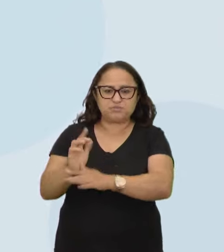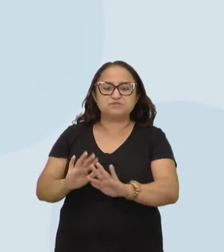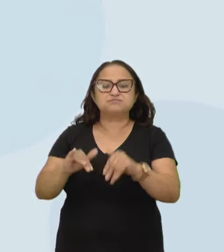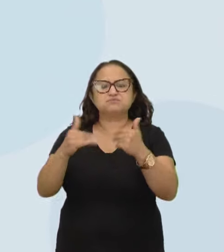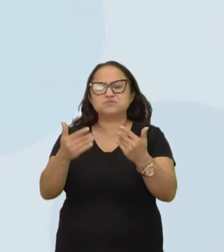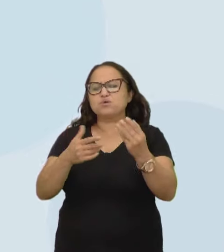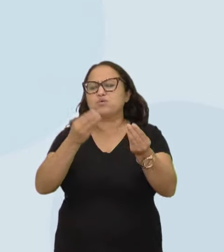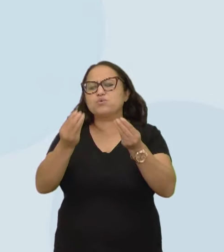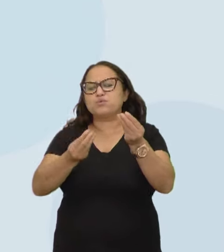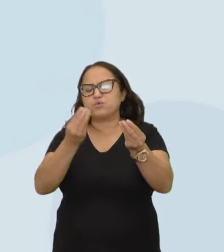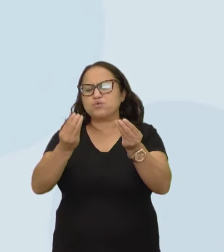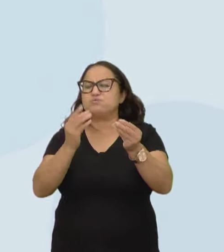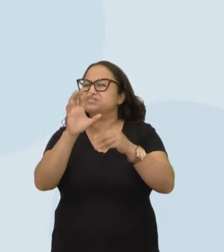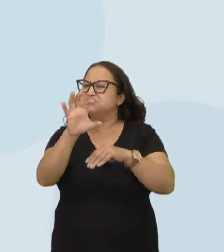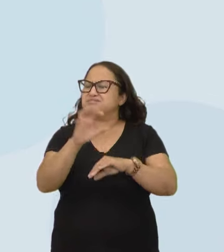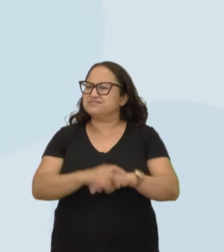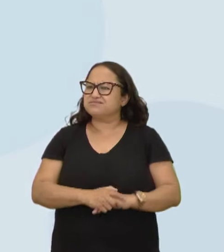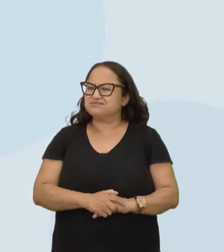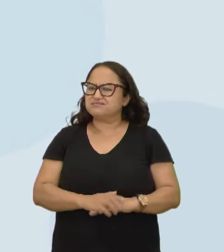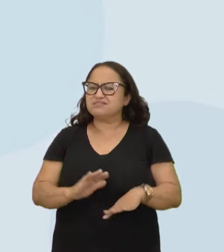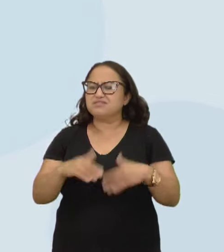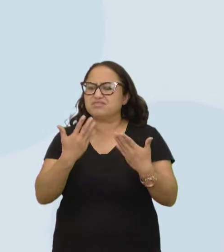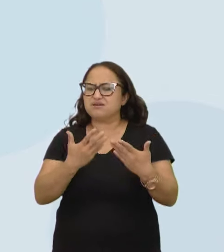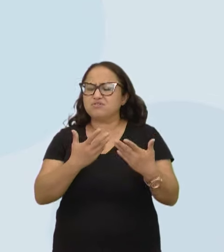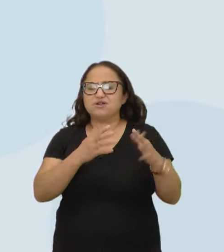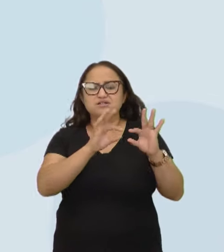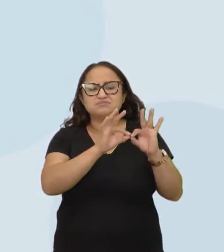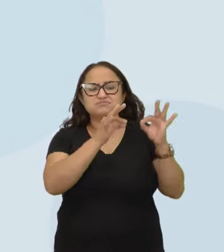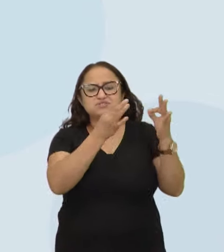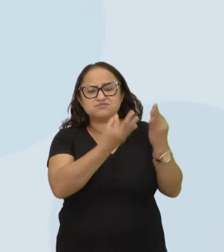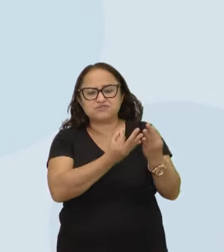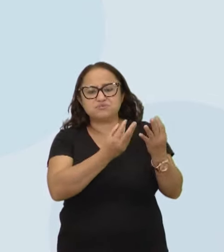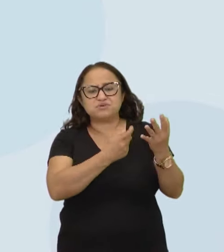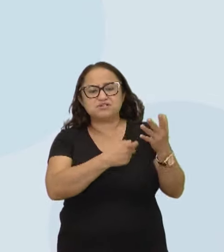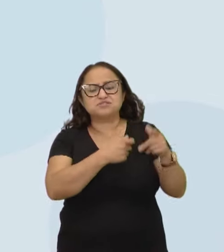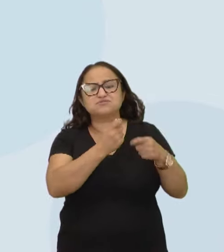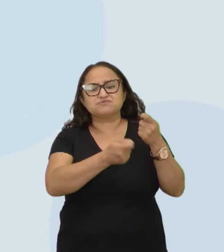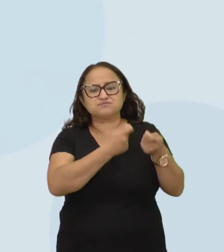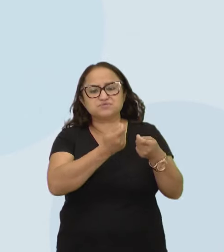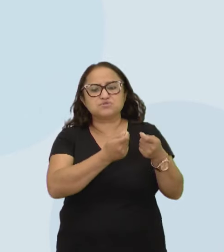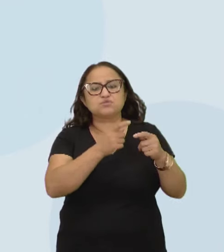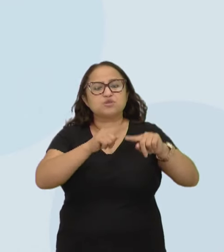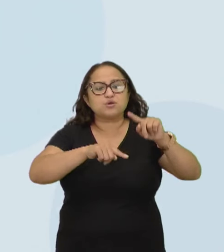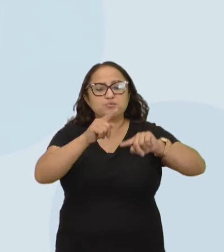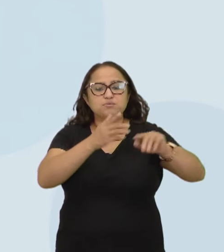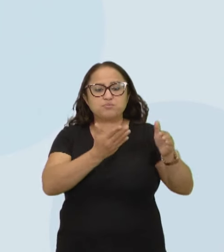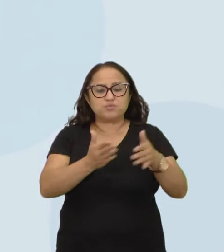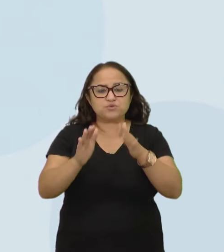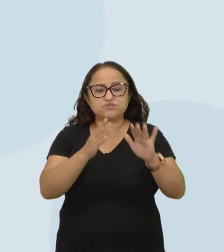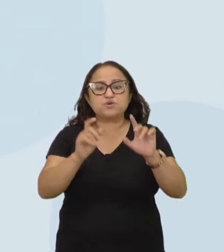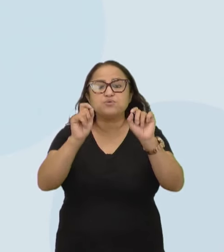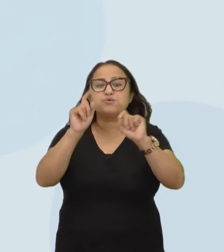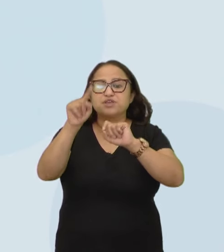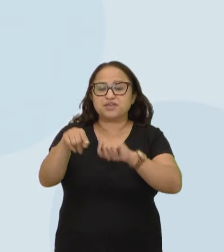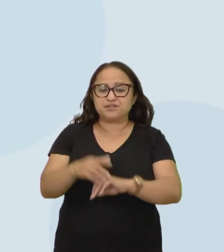as empresas compram? As famílias vendem o mercado de fatores de produção. Vamos relembrar o que são eles? Olha